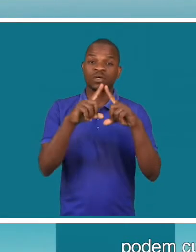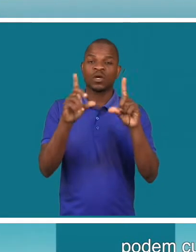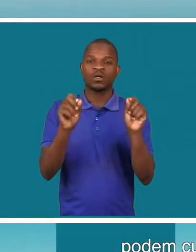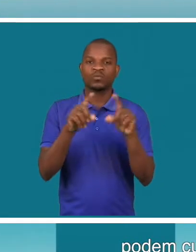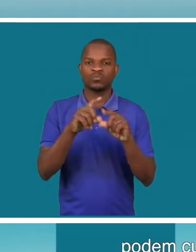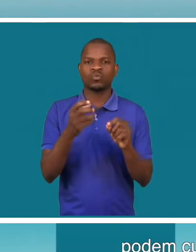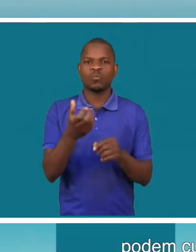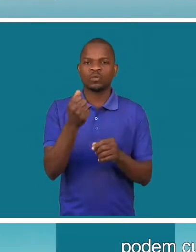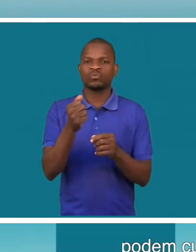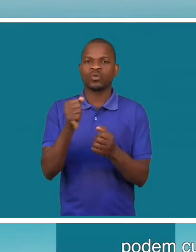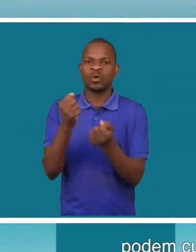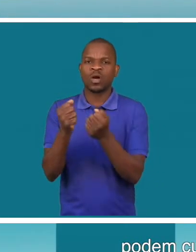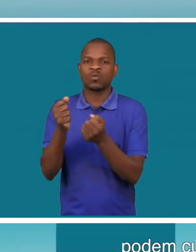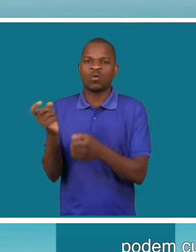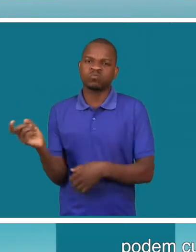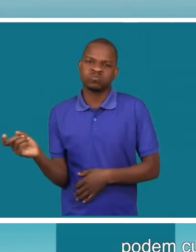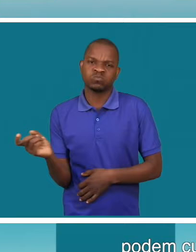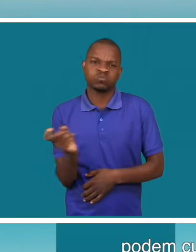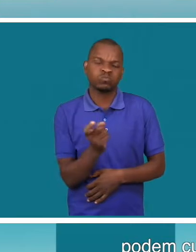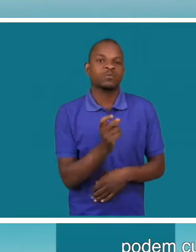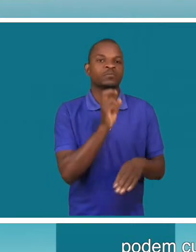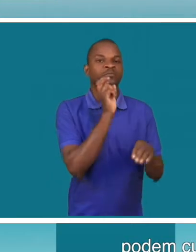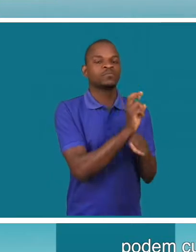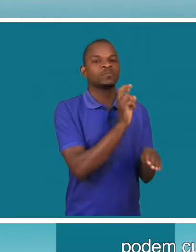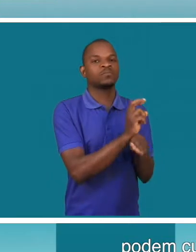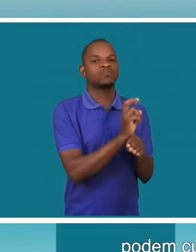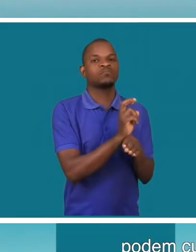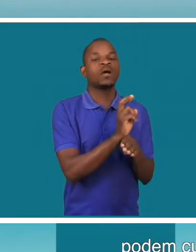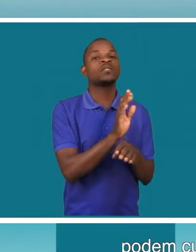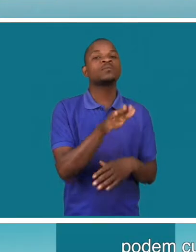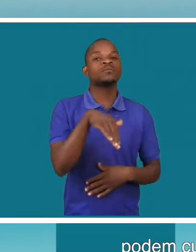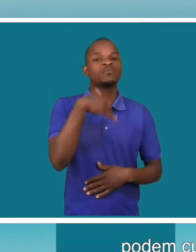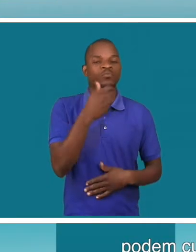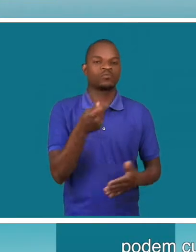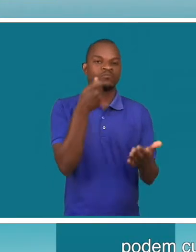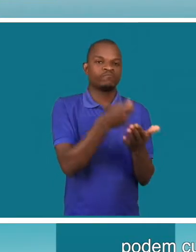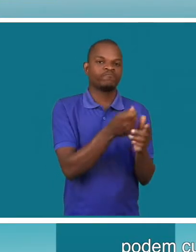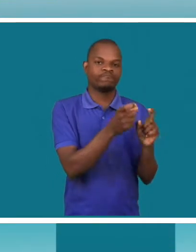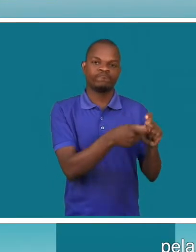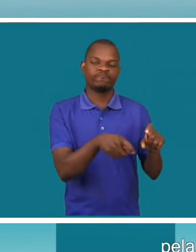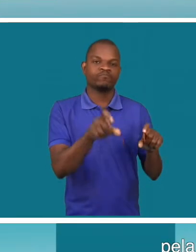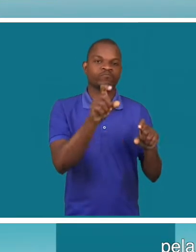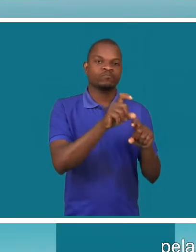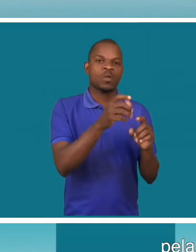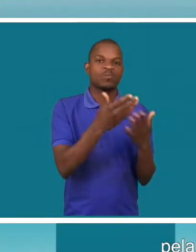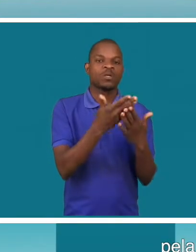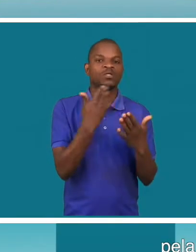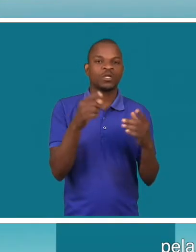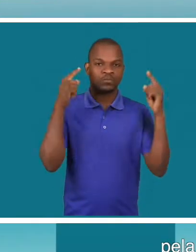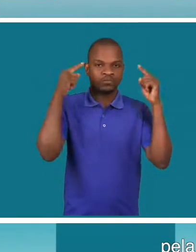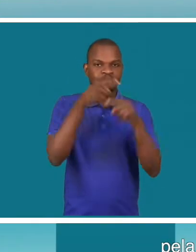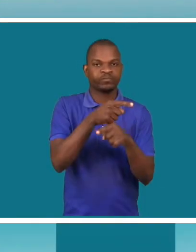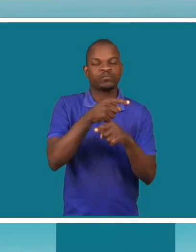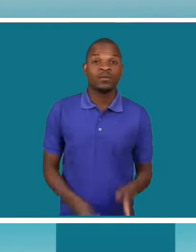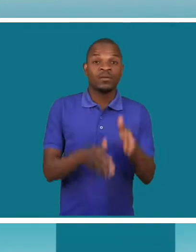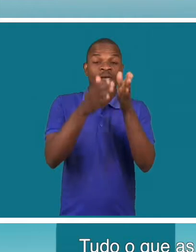podem terminar mesmo com o pagamento da fatura até a responsabilização do condutor e pela inflação que não